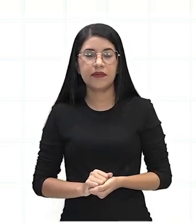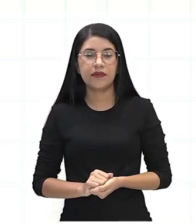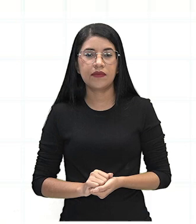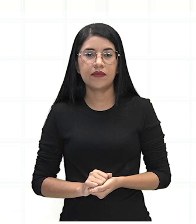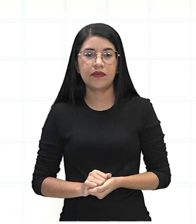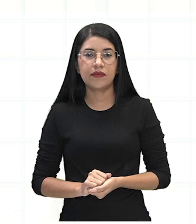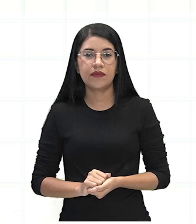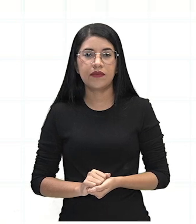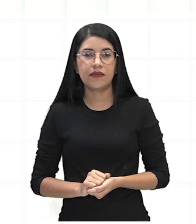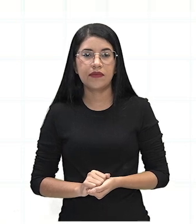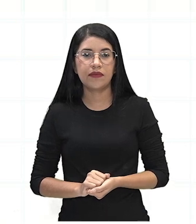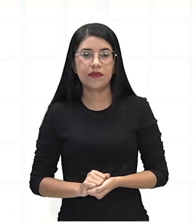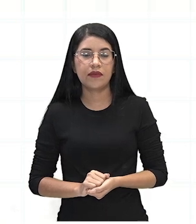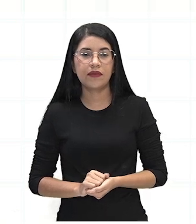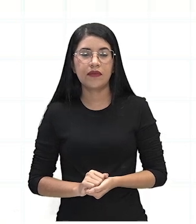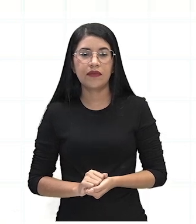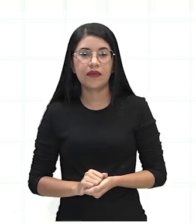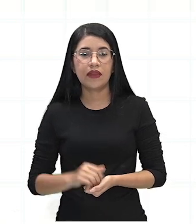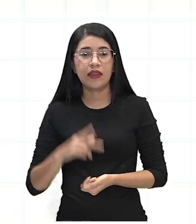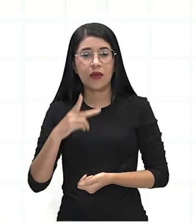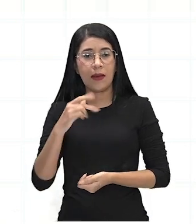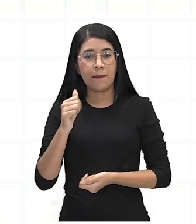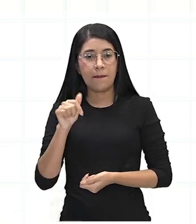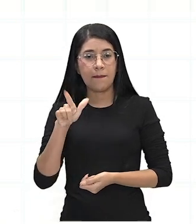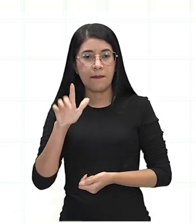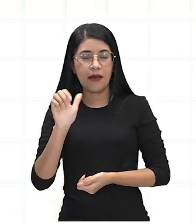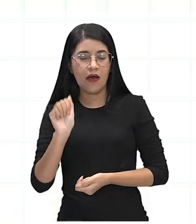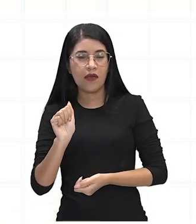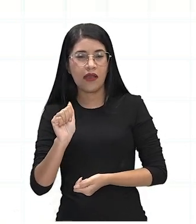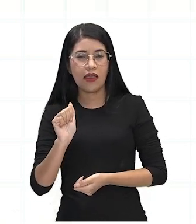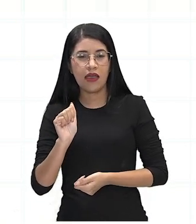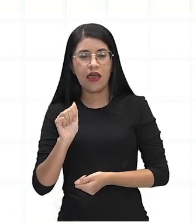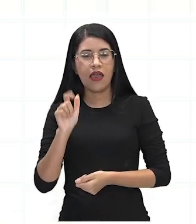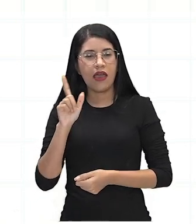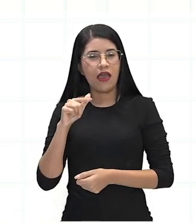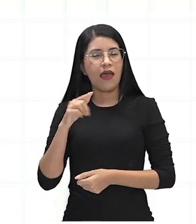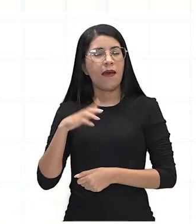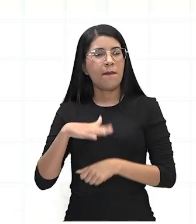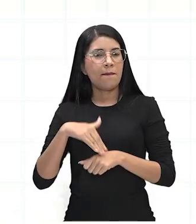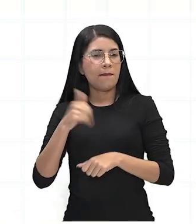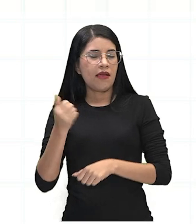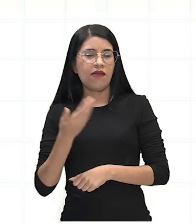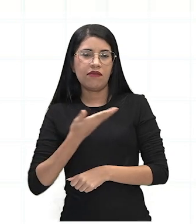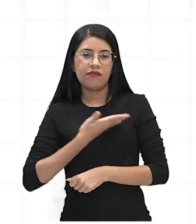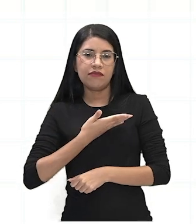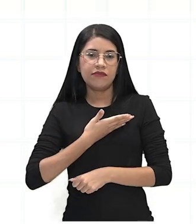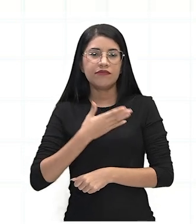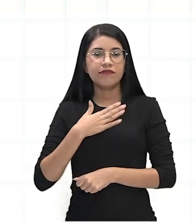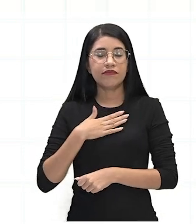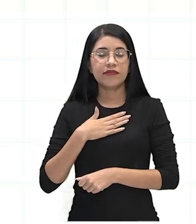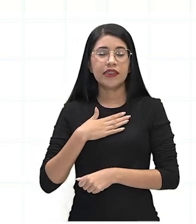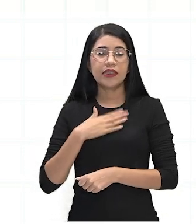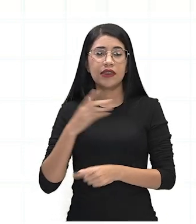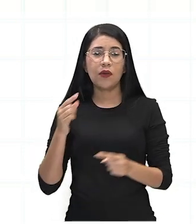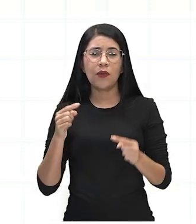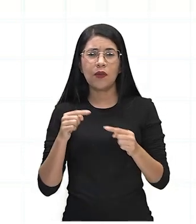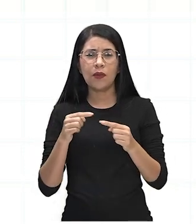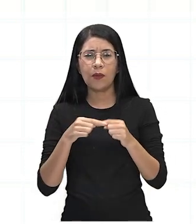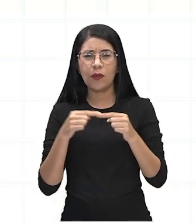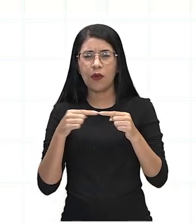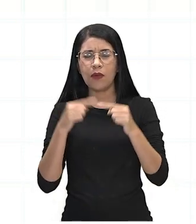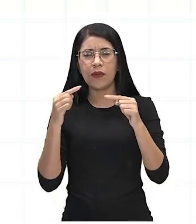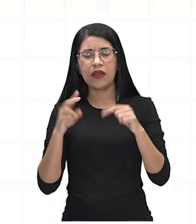one of my best friends. Então, a Paula é uma das minhas melhores amigas. Qual pronome que é equivalente a Paula, que eu